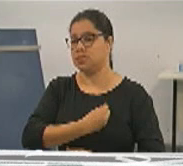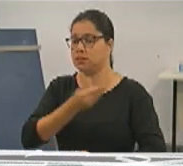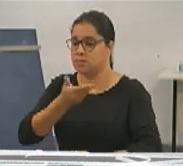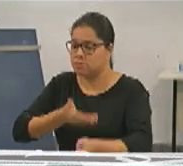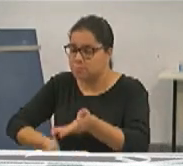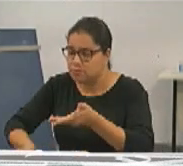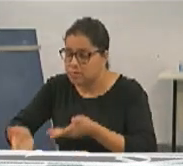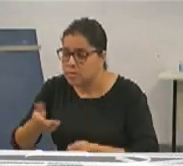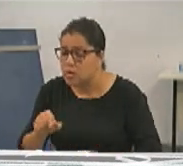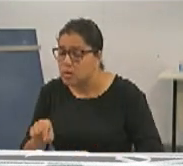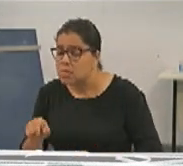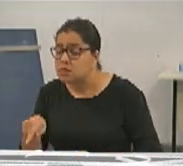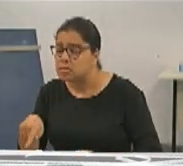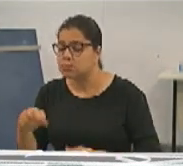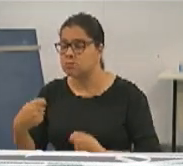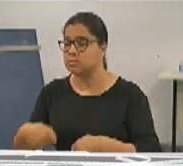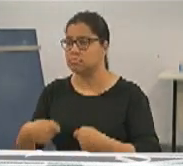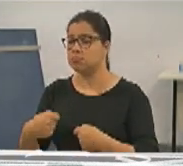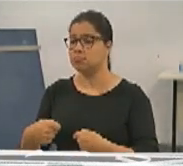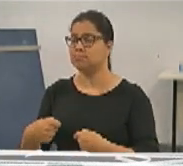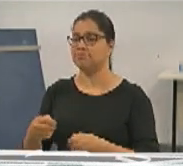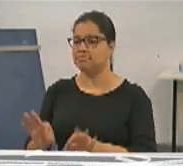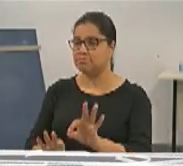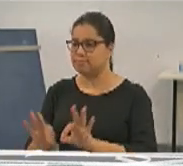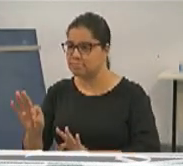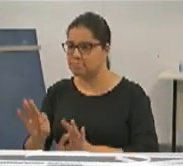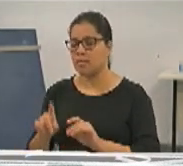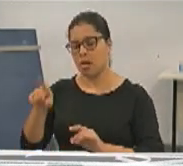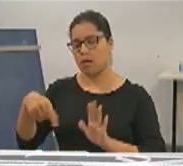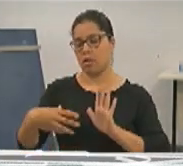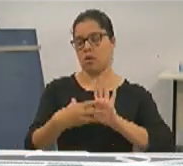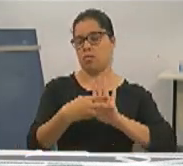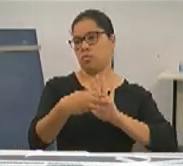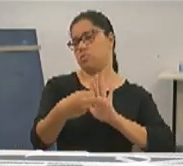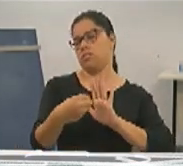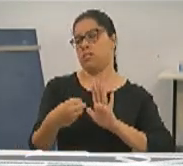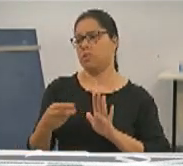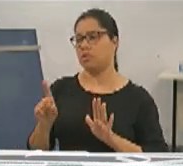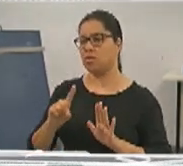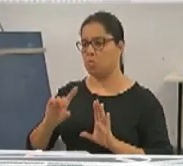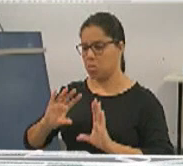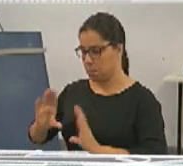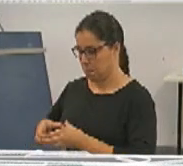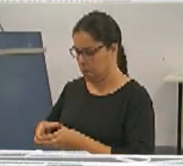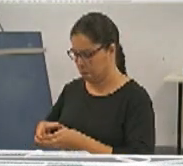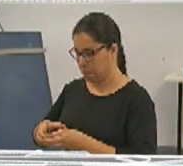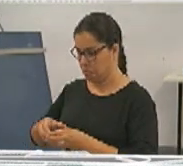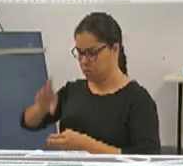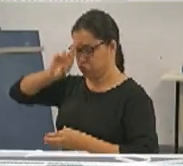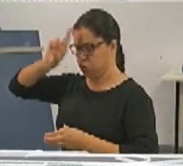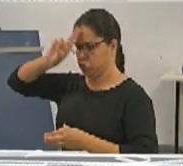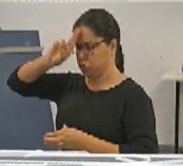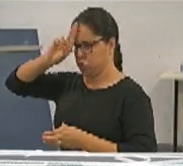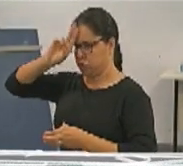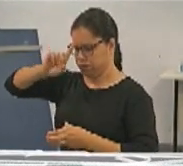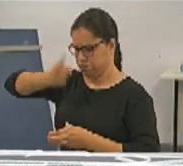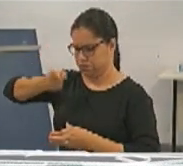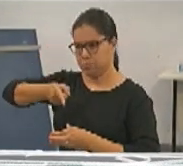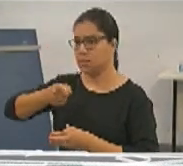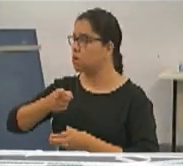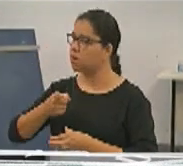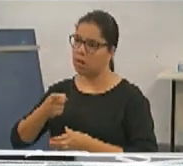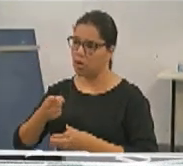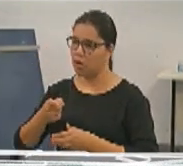E é isso que nós colocamos enquanto modelo de gestão, um modelo descentralizado, com decisões descentralizadas para garantir